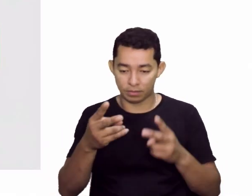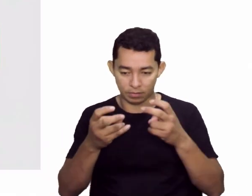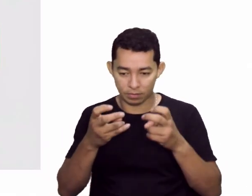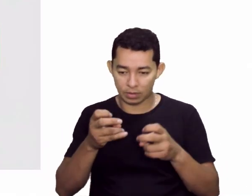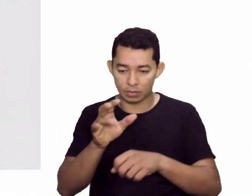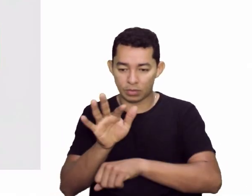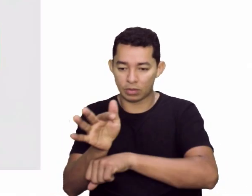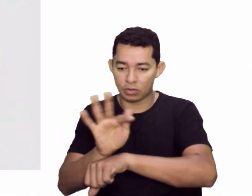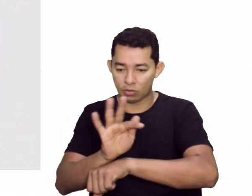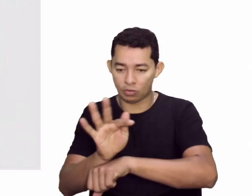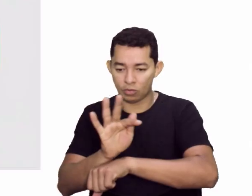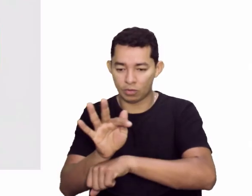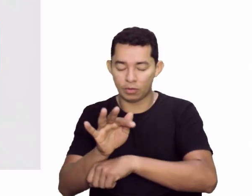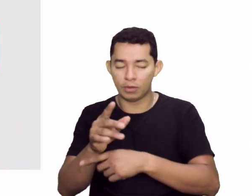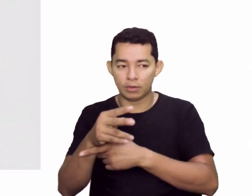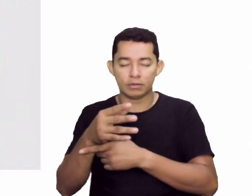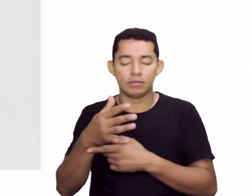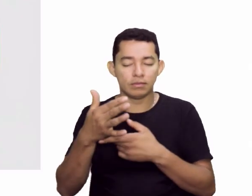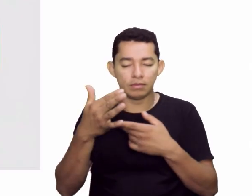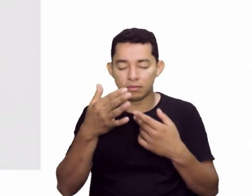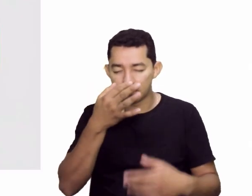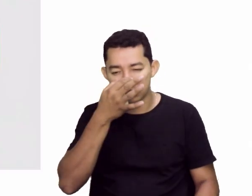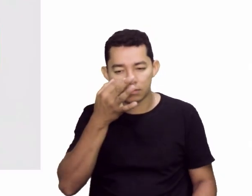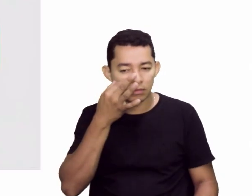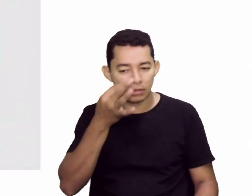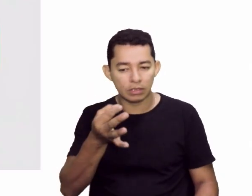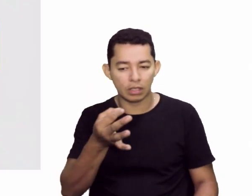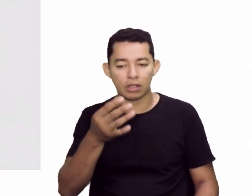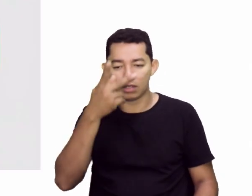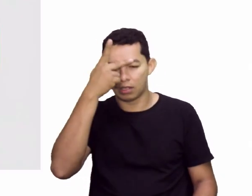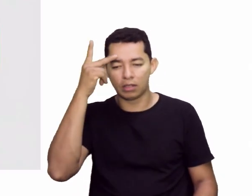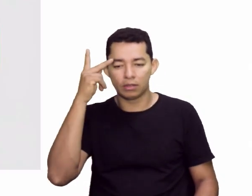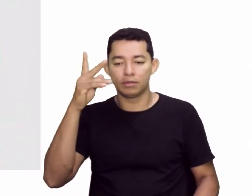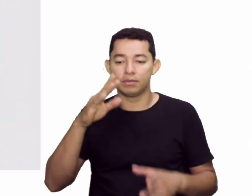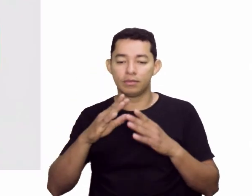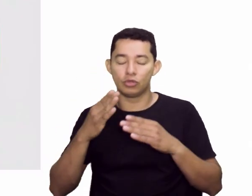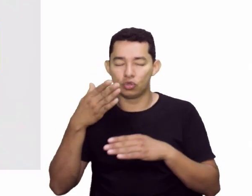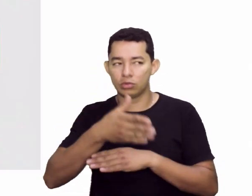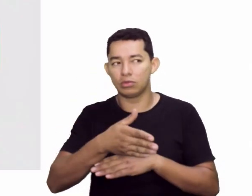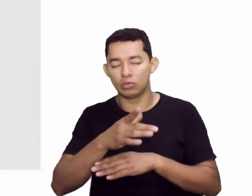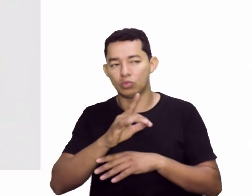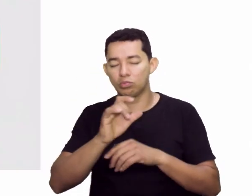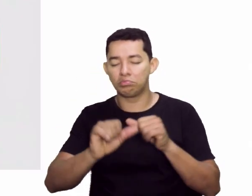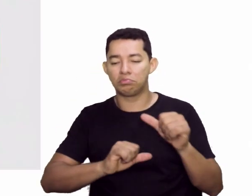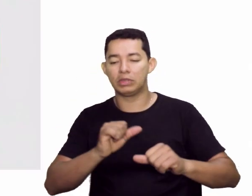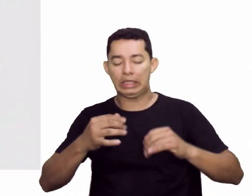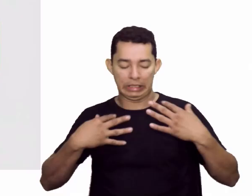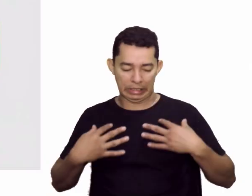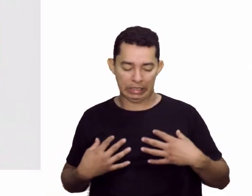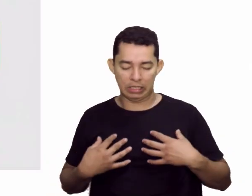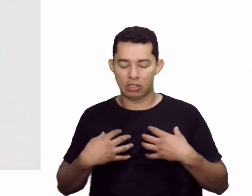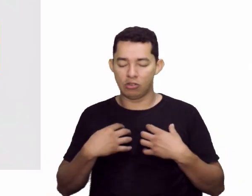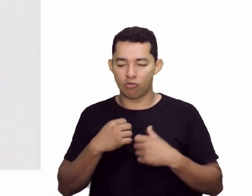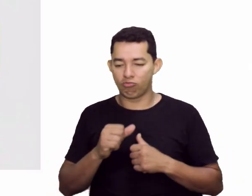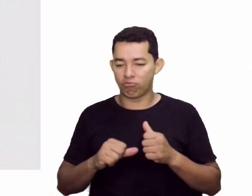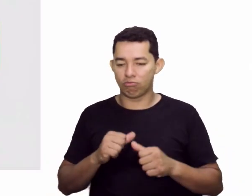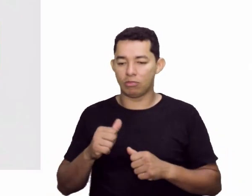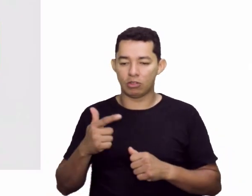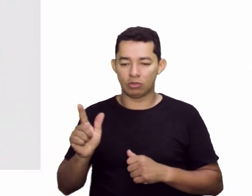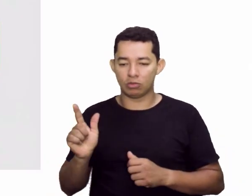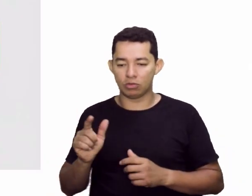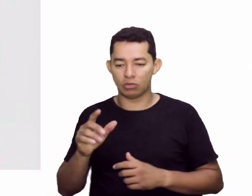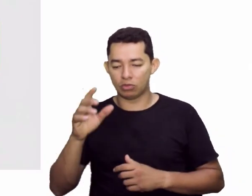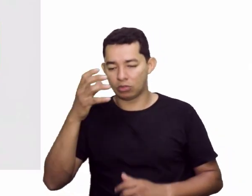como as pessoas, os personagens em cena, como elas produzem aquele personagem, né?